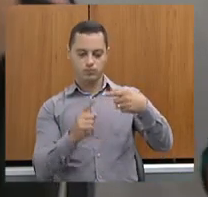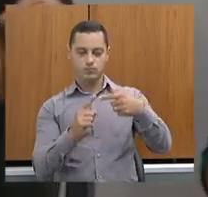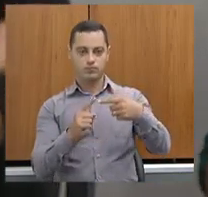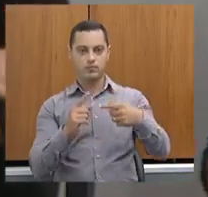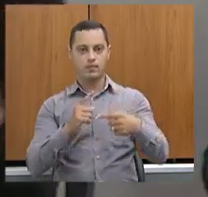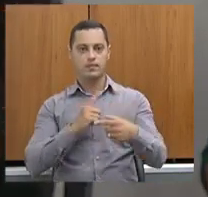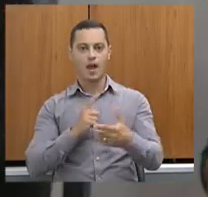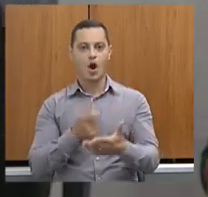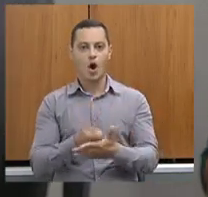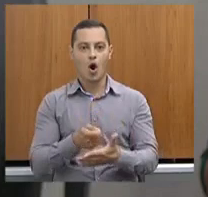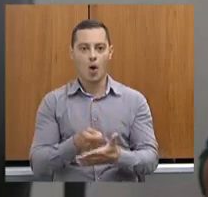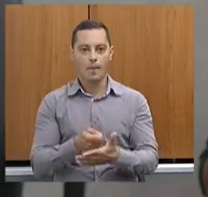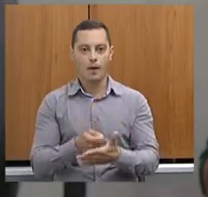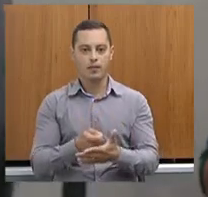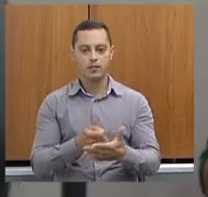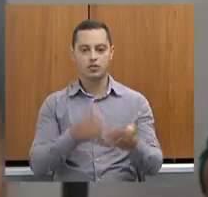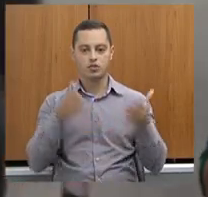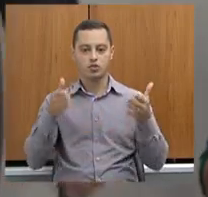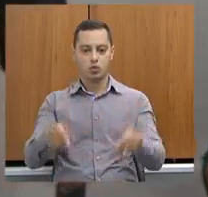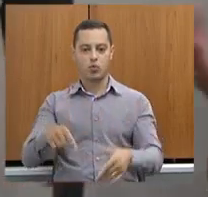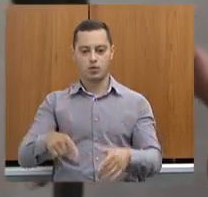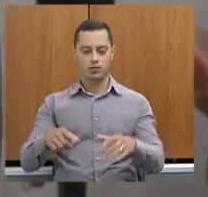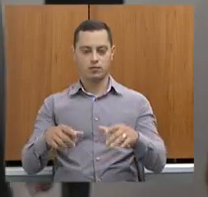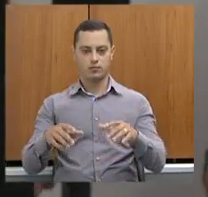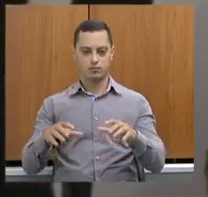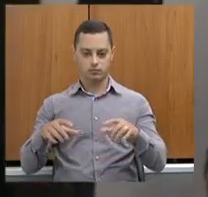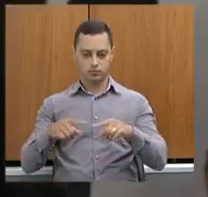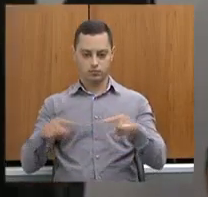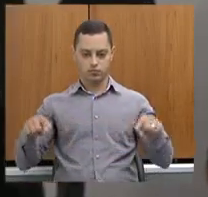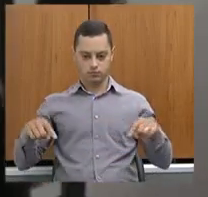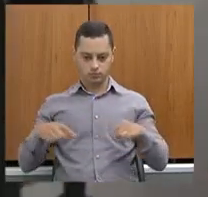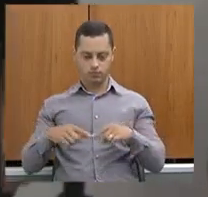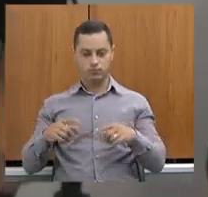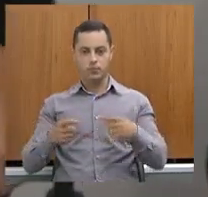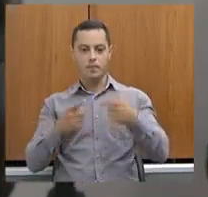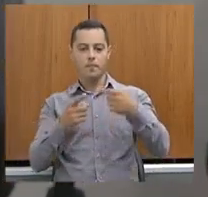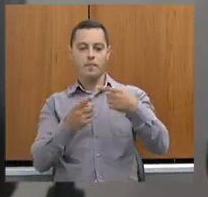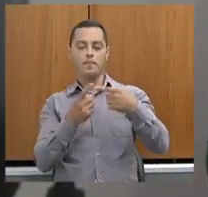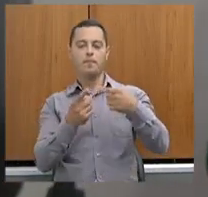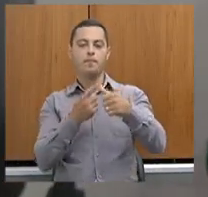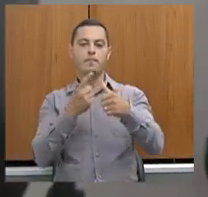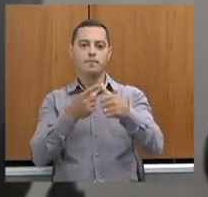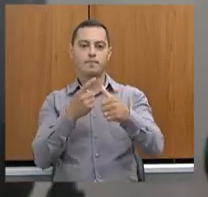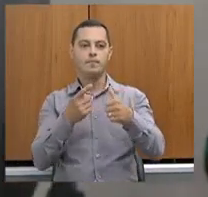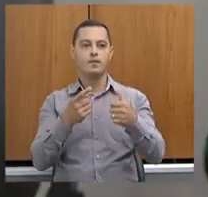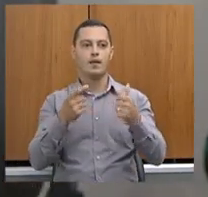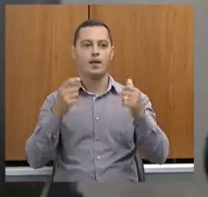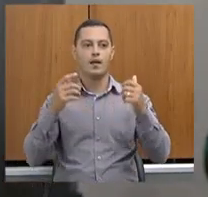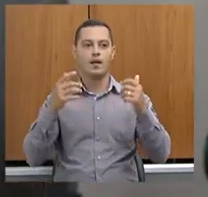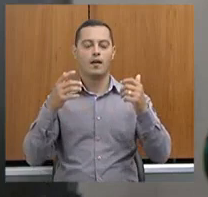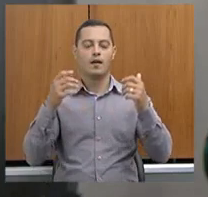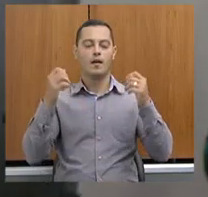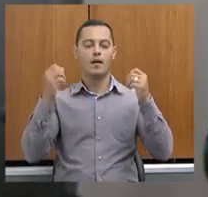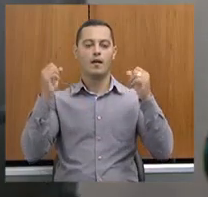que chegaram ao nosso gabinete primeiro viaturas novas Eu tenho